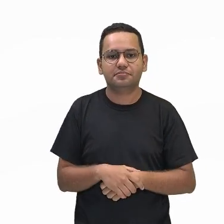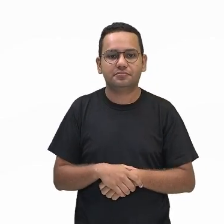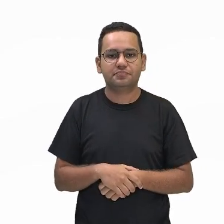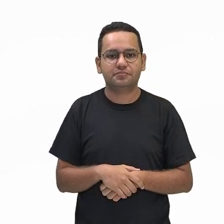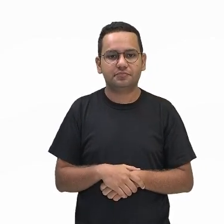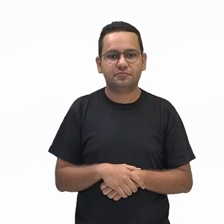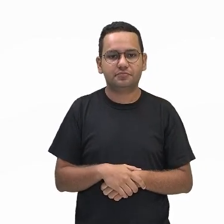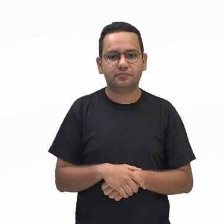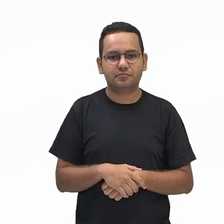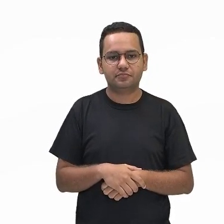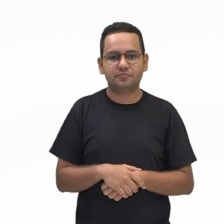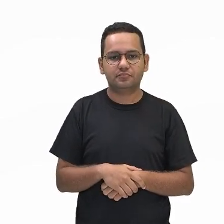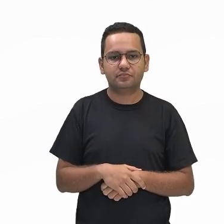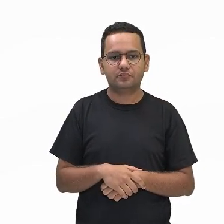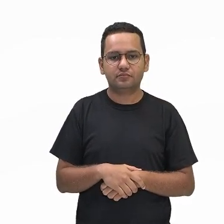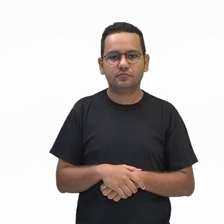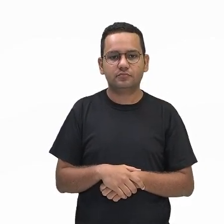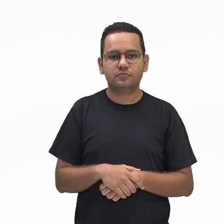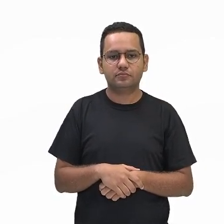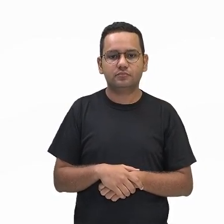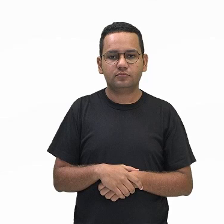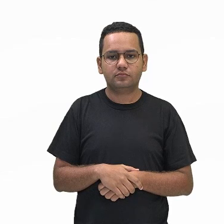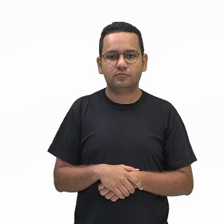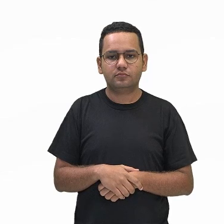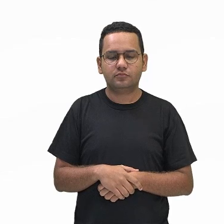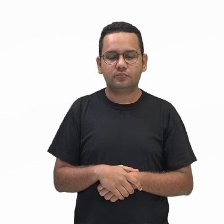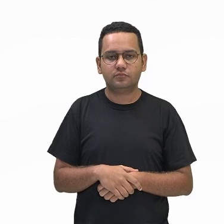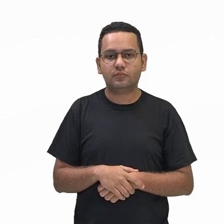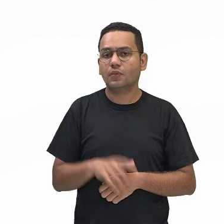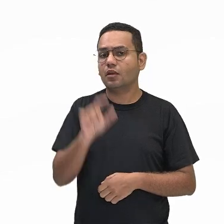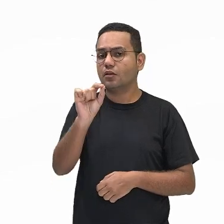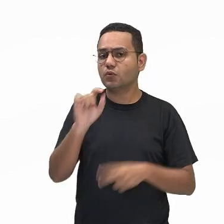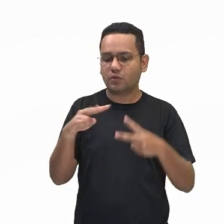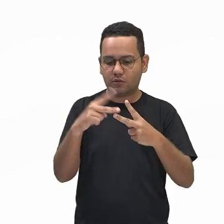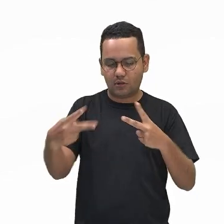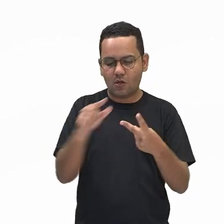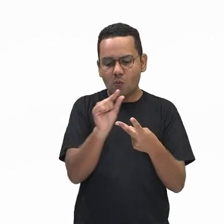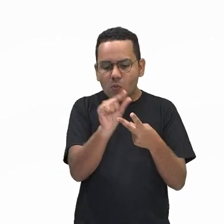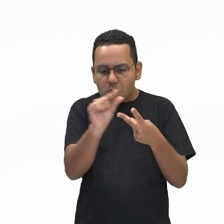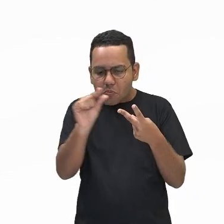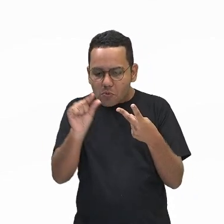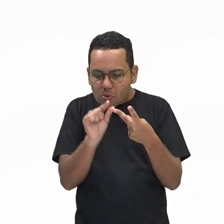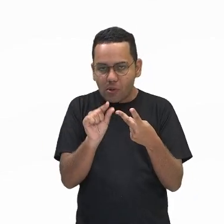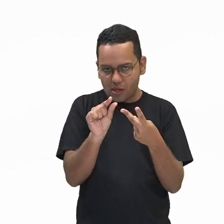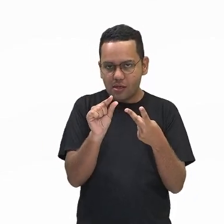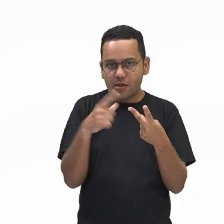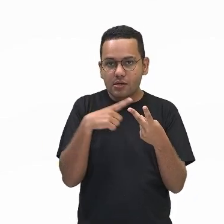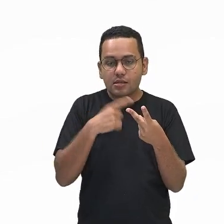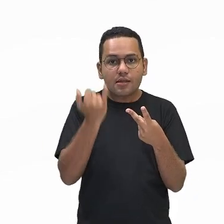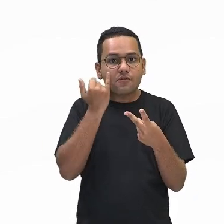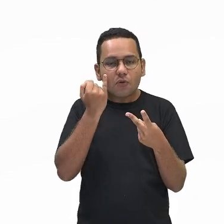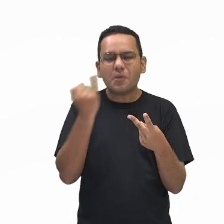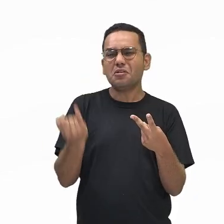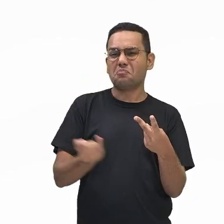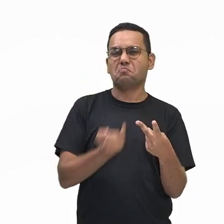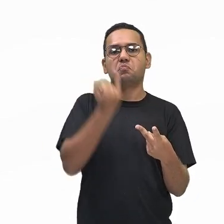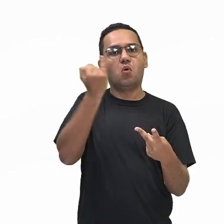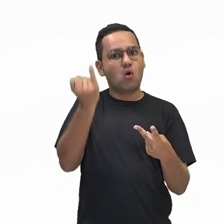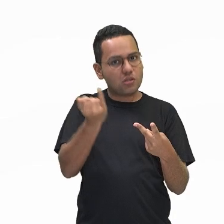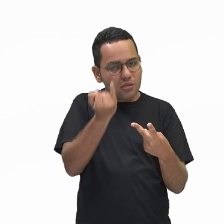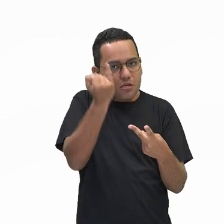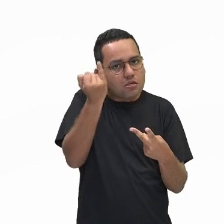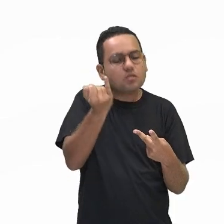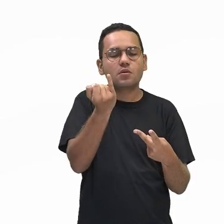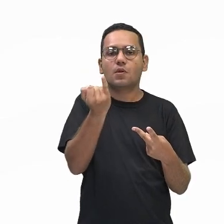de estudo da genética são os genes, que são fragmentos do nosso DNA, que contém informações que irão se traduzir